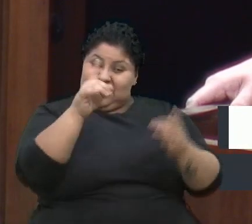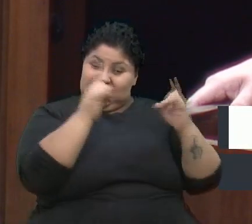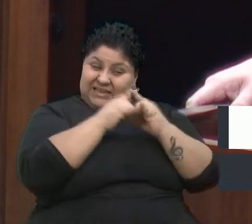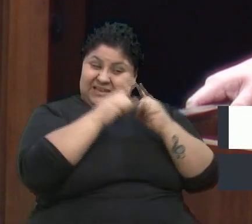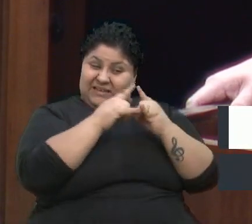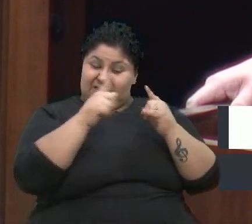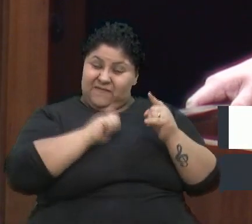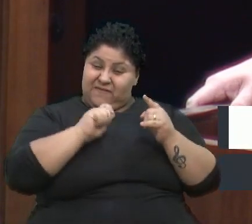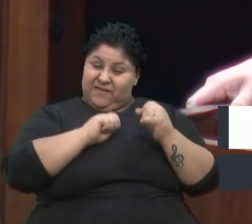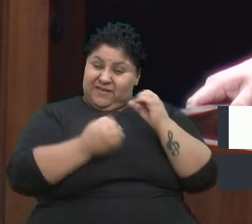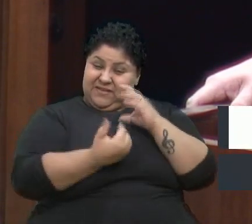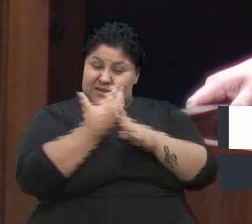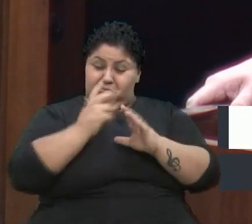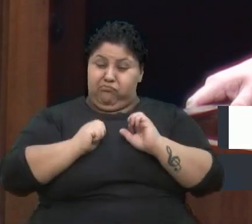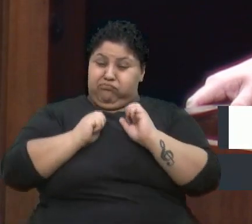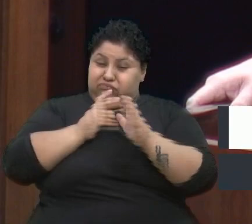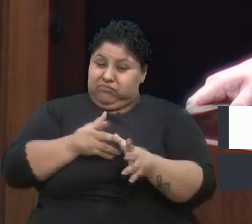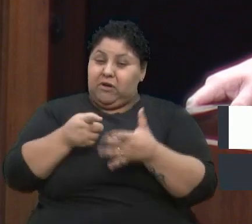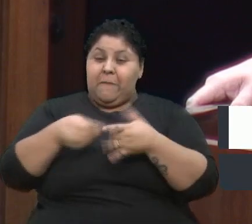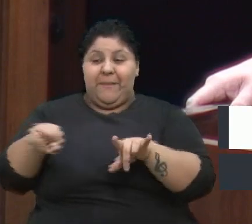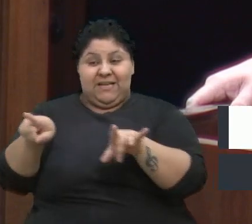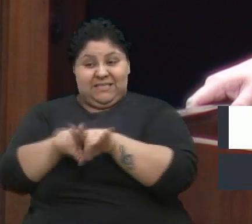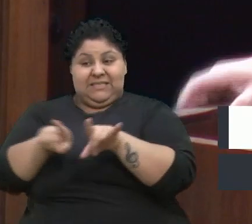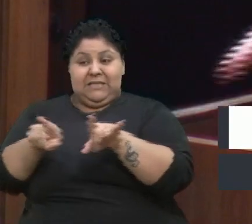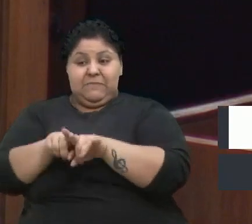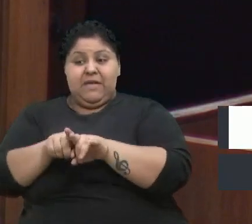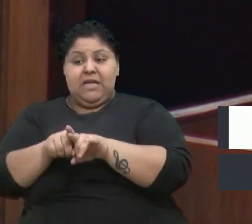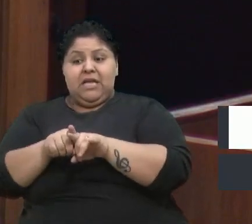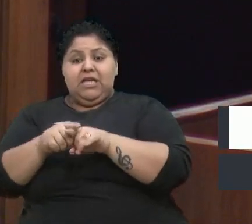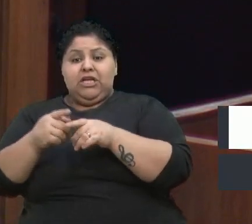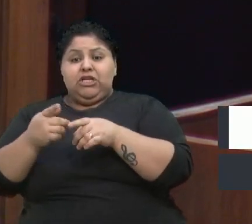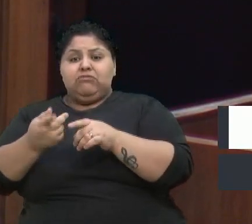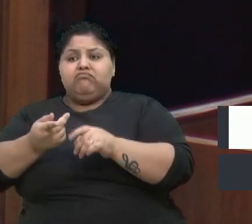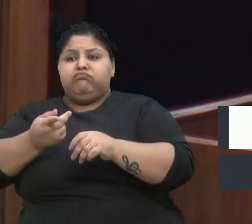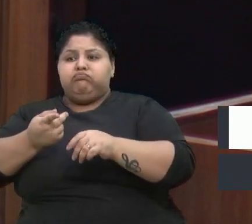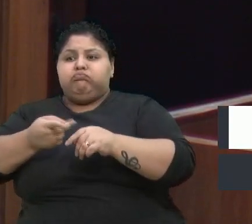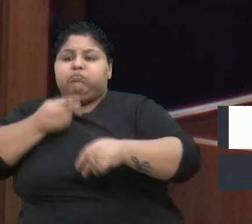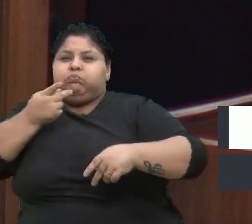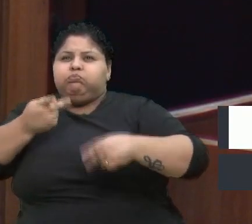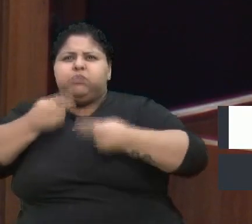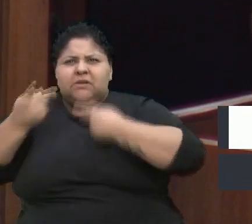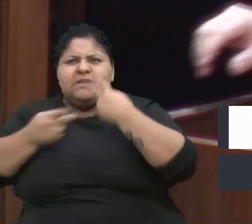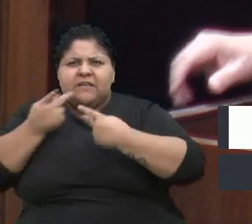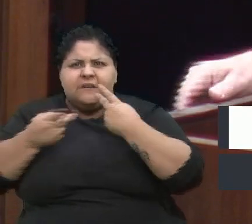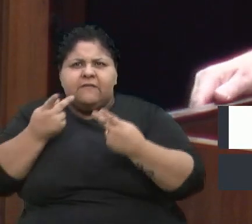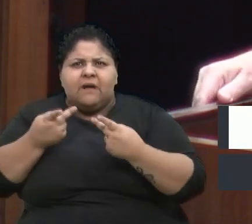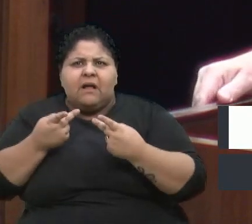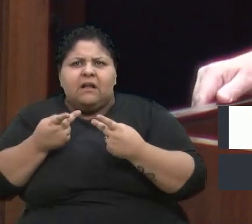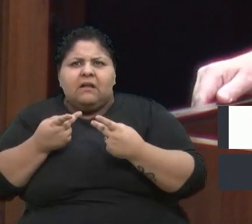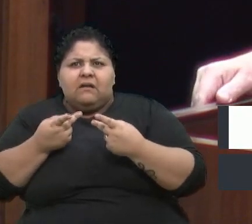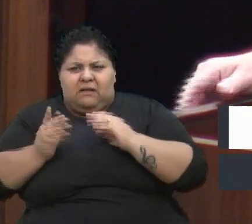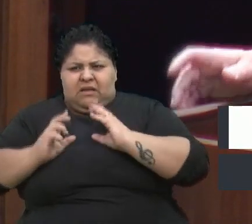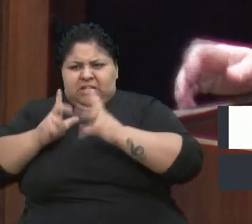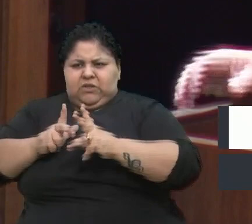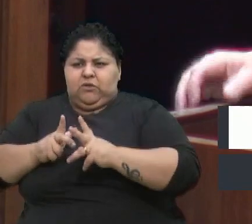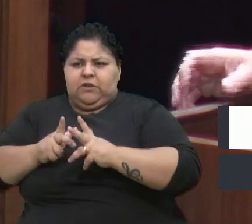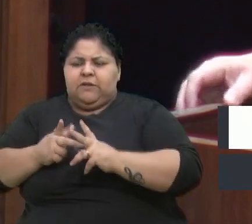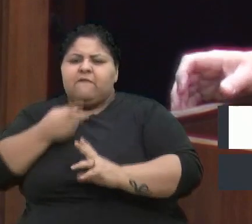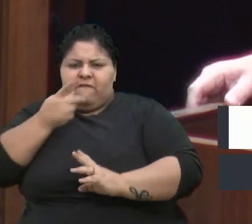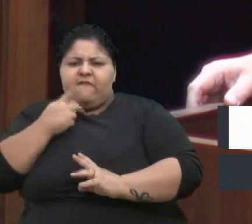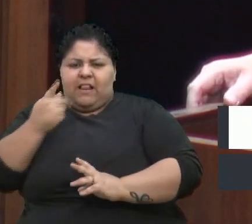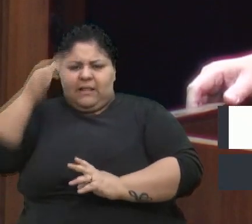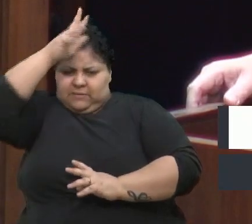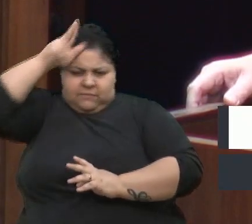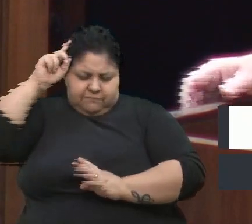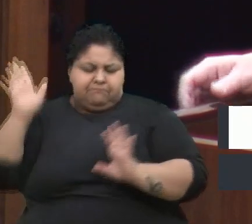de ações, mas também de contestações àquelas ações impostas pelo município. E uma dessas